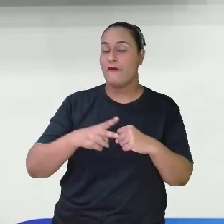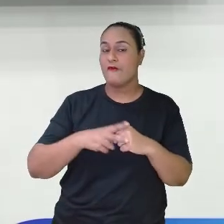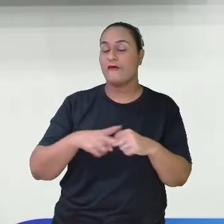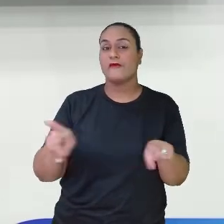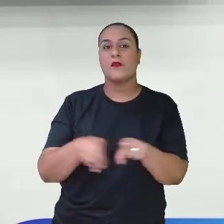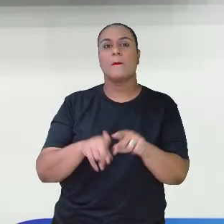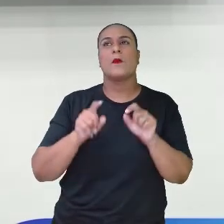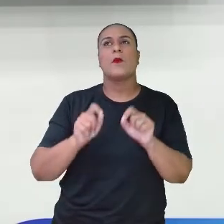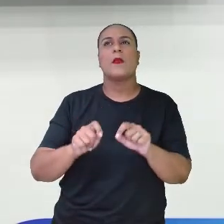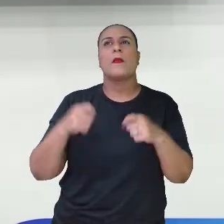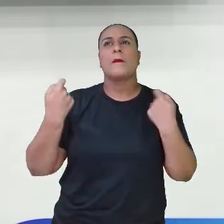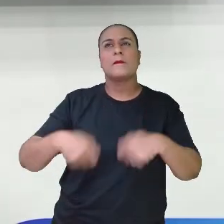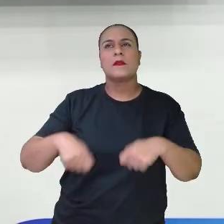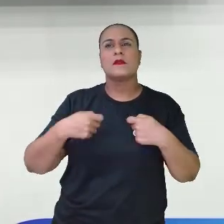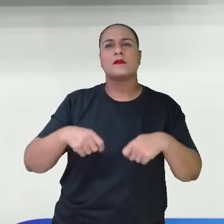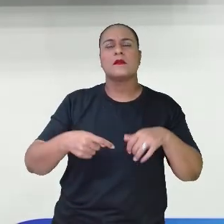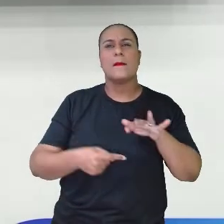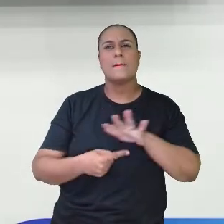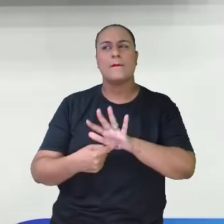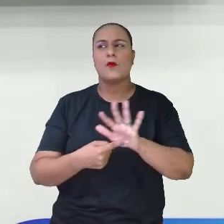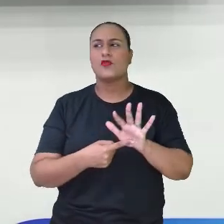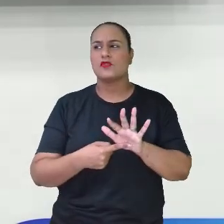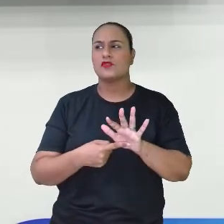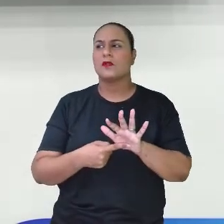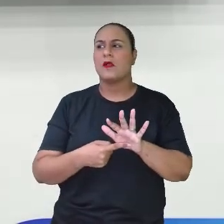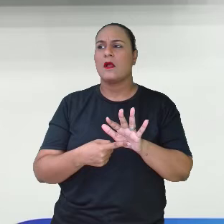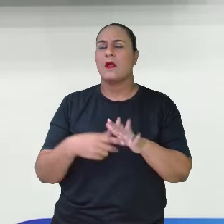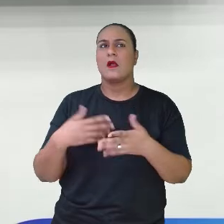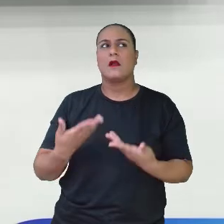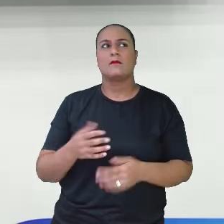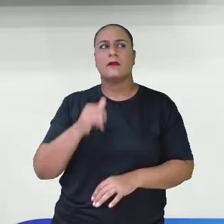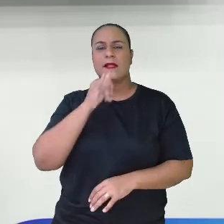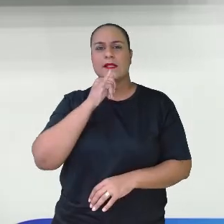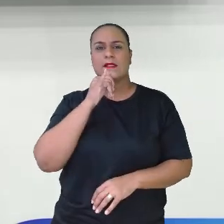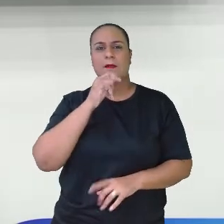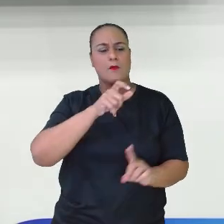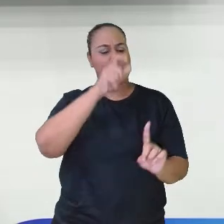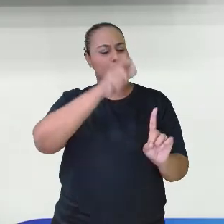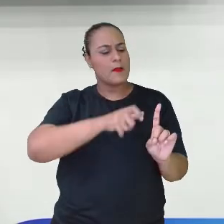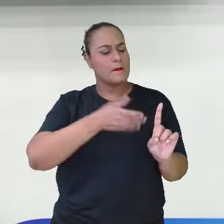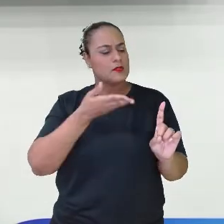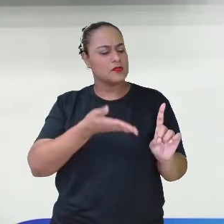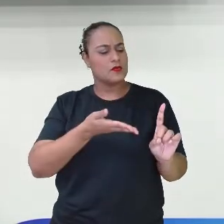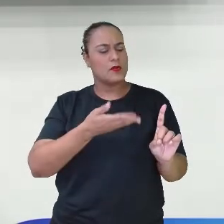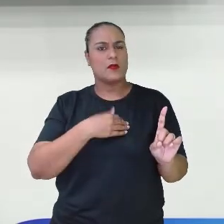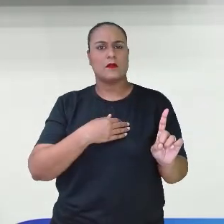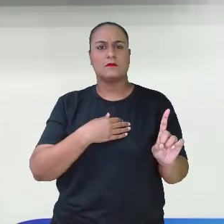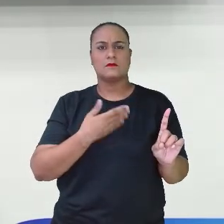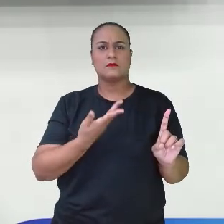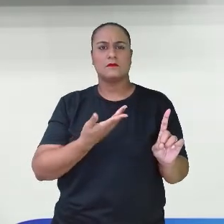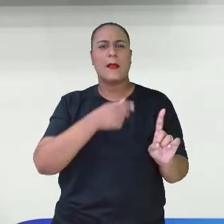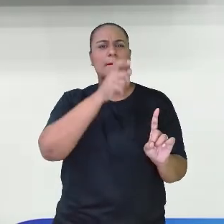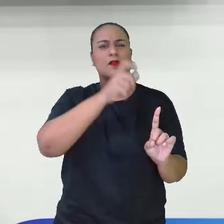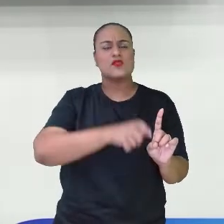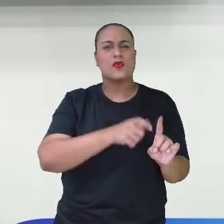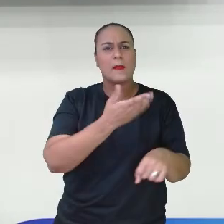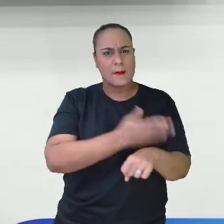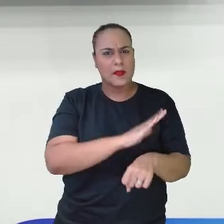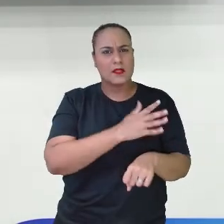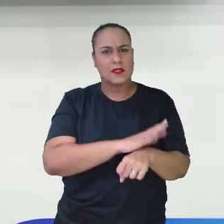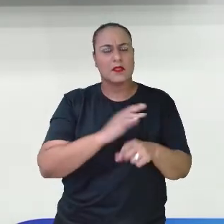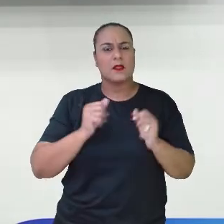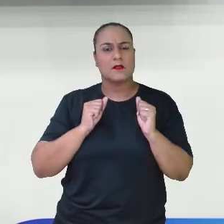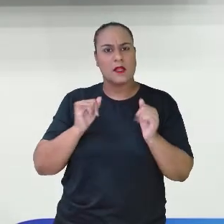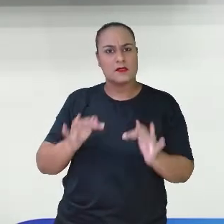também precisa expressar a posição do falante. Quem é que está fazendo a ação? E aí,